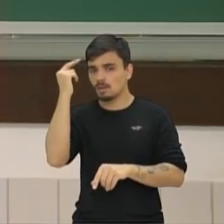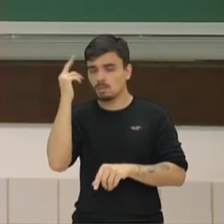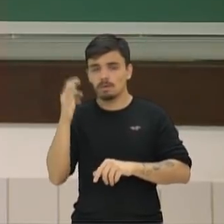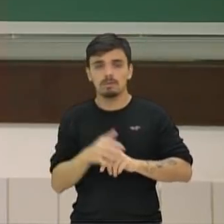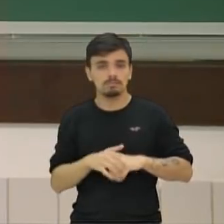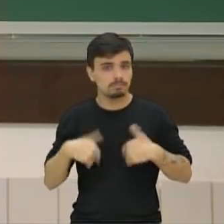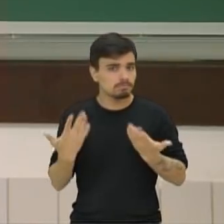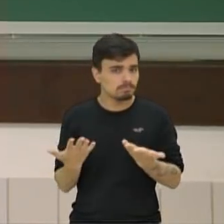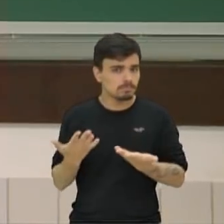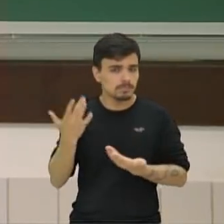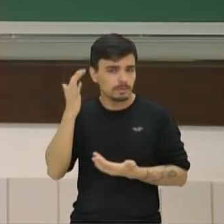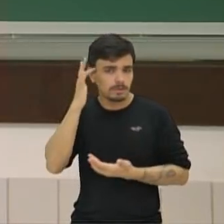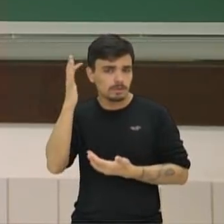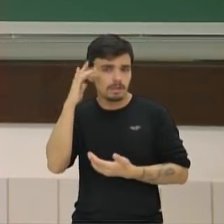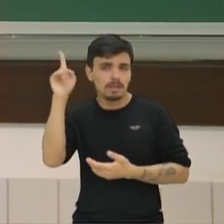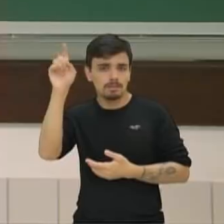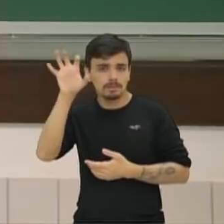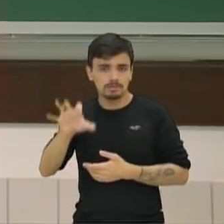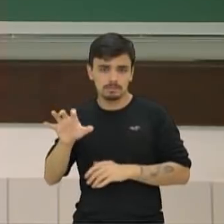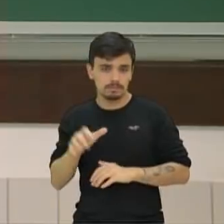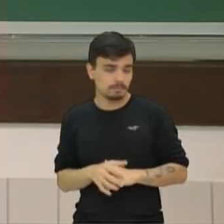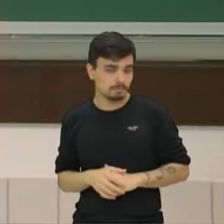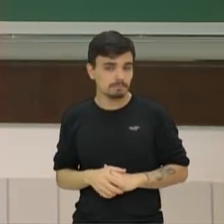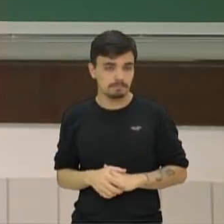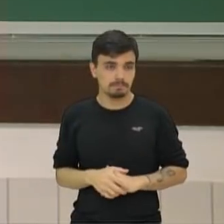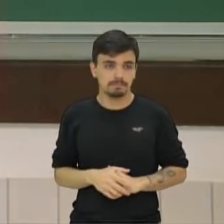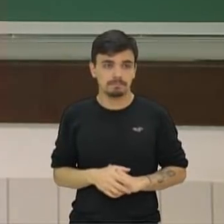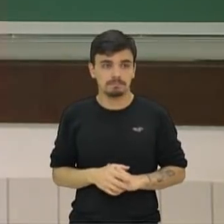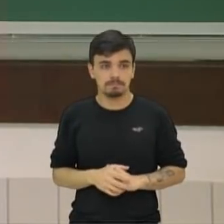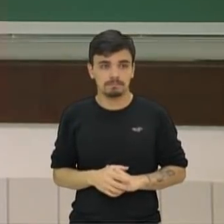ele tinha esse projeto.